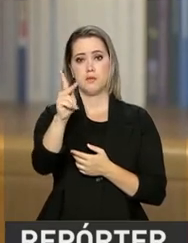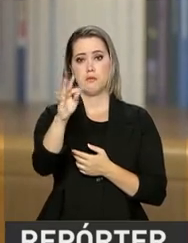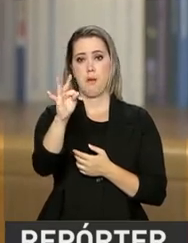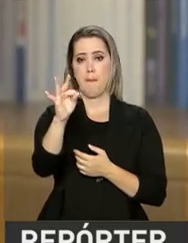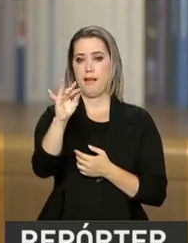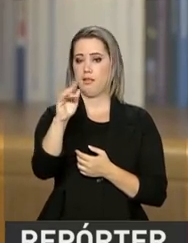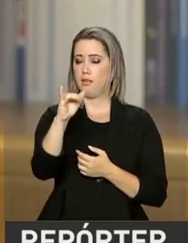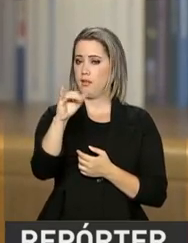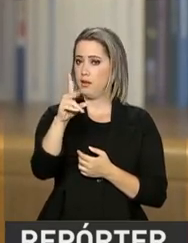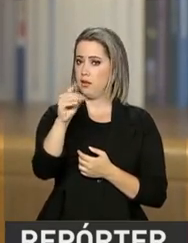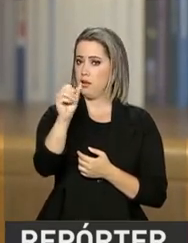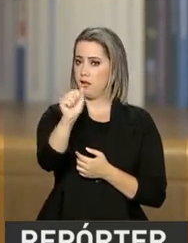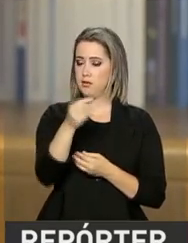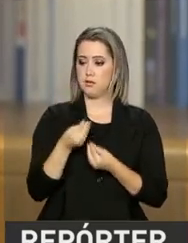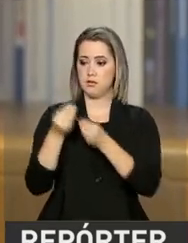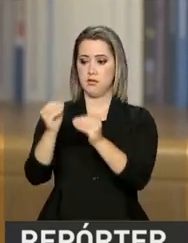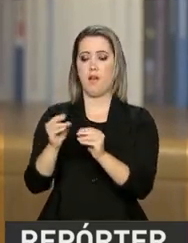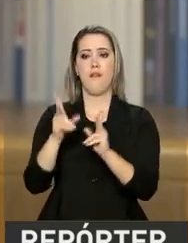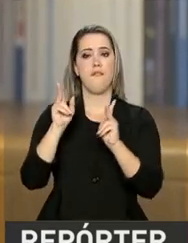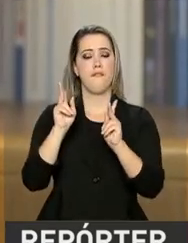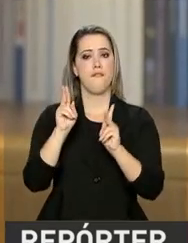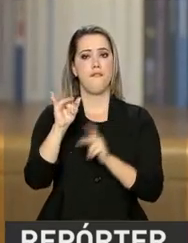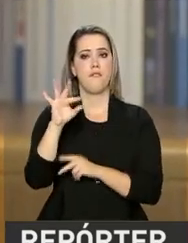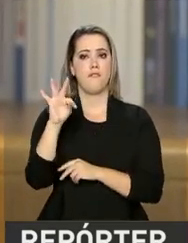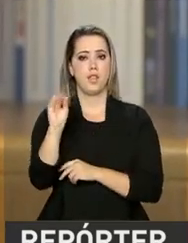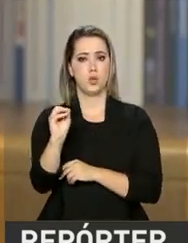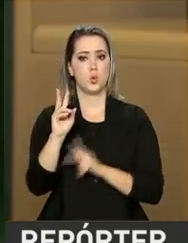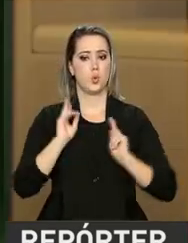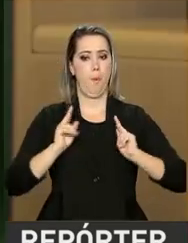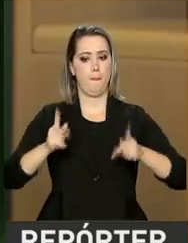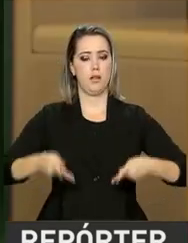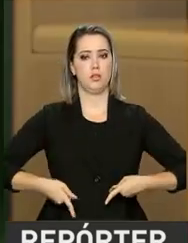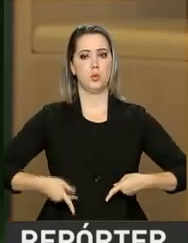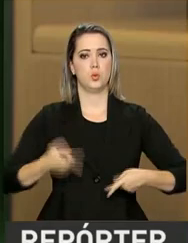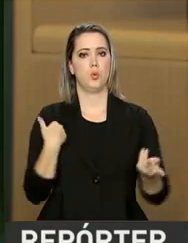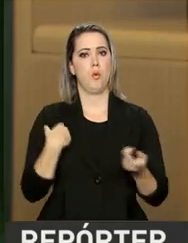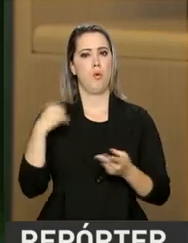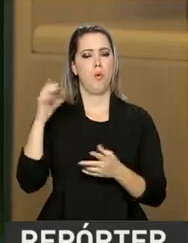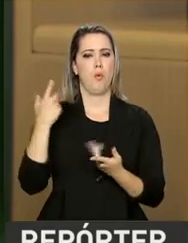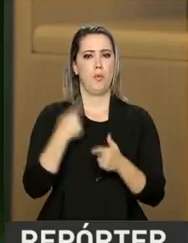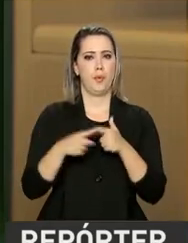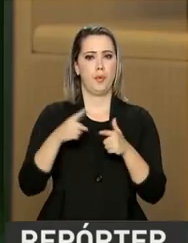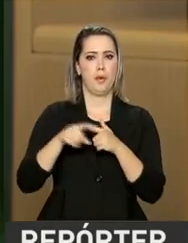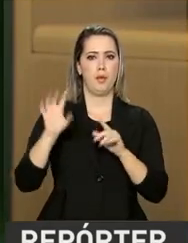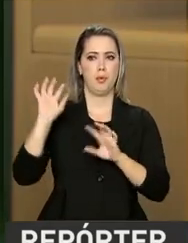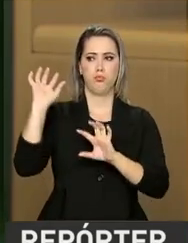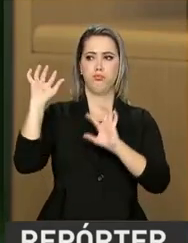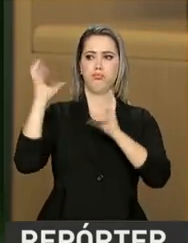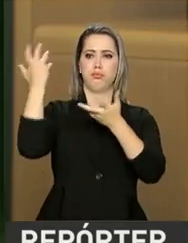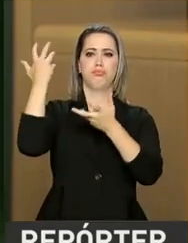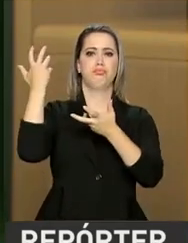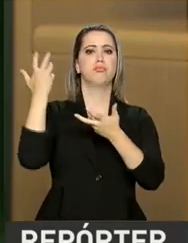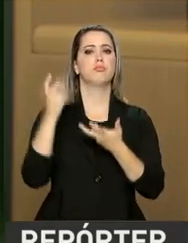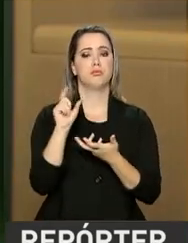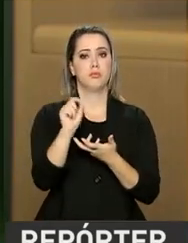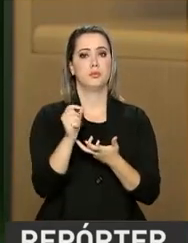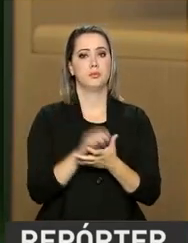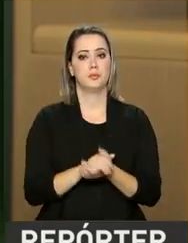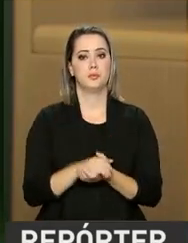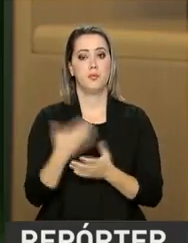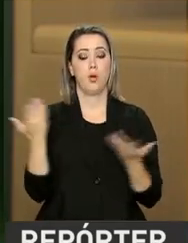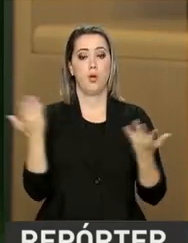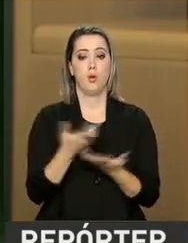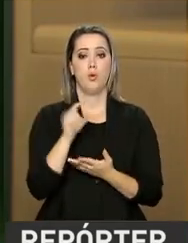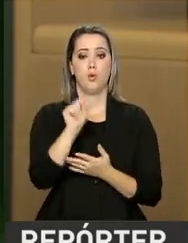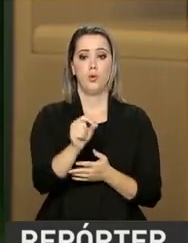a concessão do visto humanitário para vítimas de tragédias naturais o visto humanitário que hoje nós entregamos para